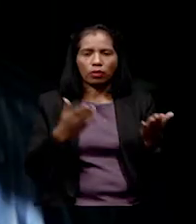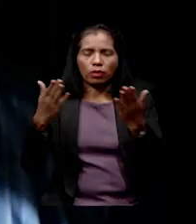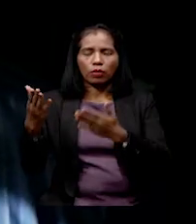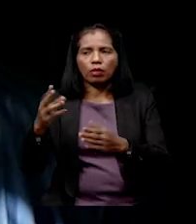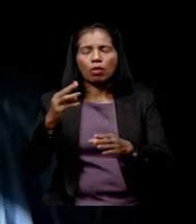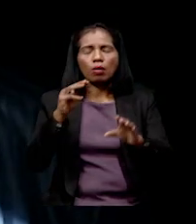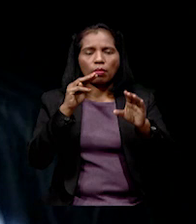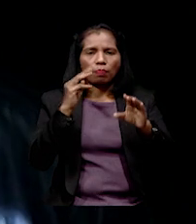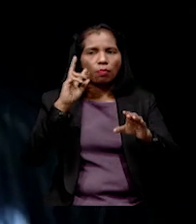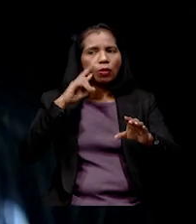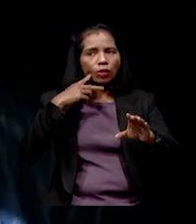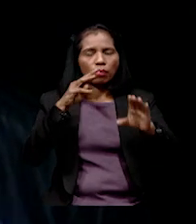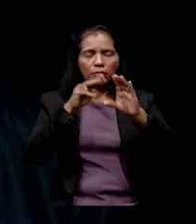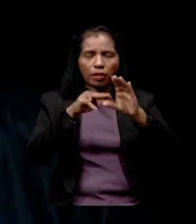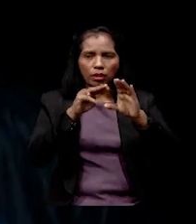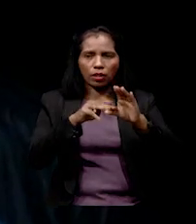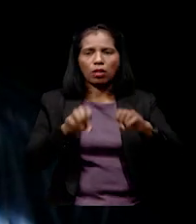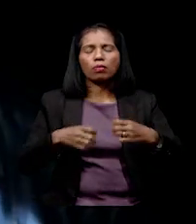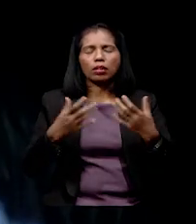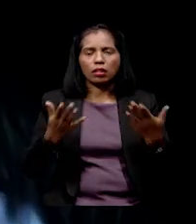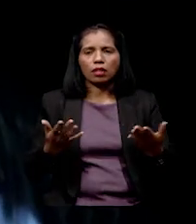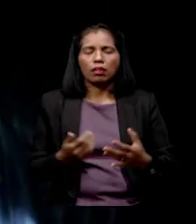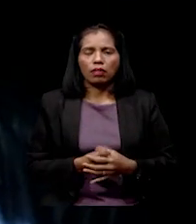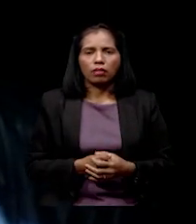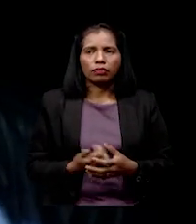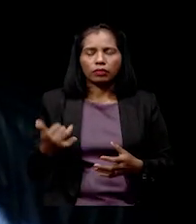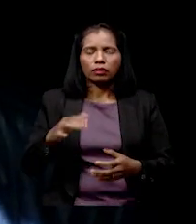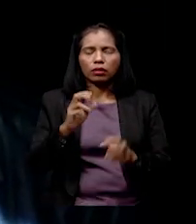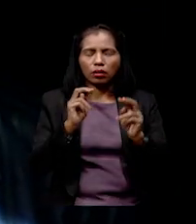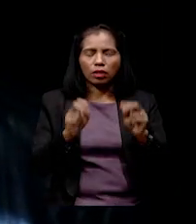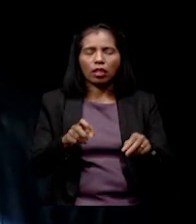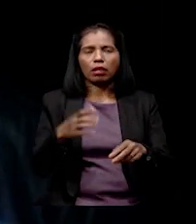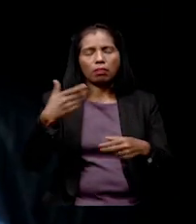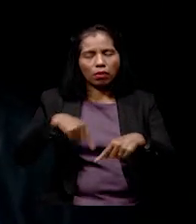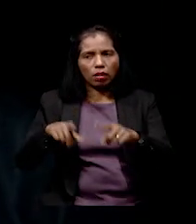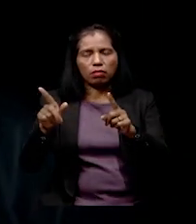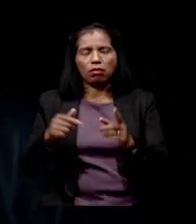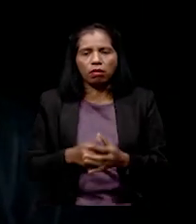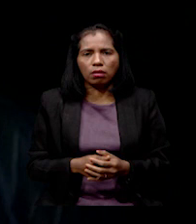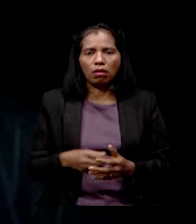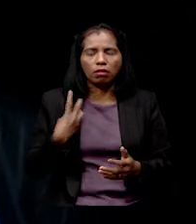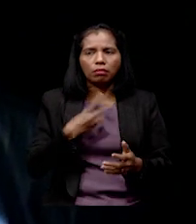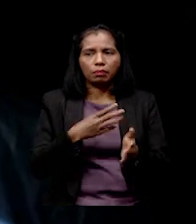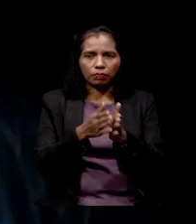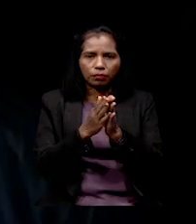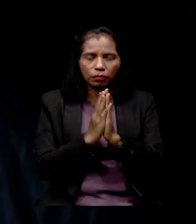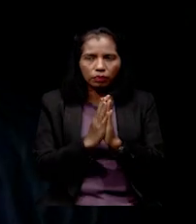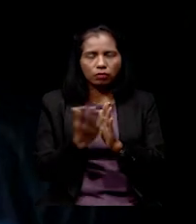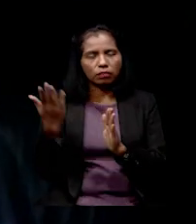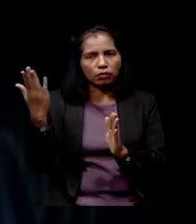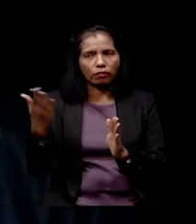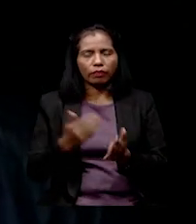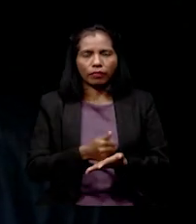mercado, assim, o usamos, assim, tem ser vai renovar. Nei dune, amigo, se vai ter tira, até matan